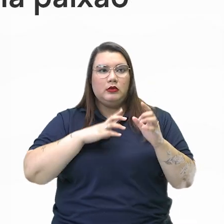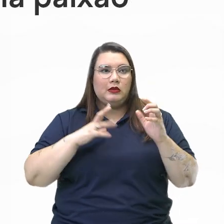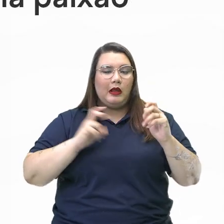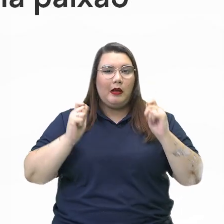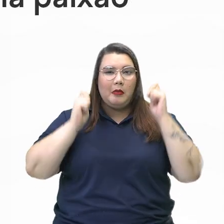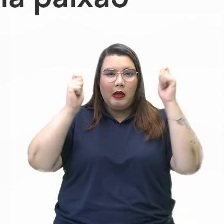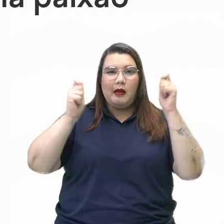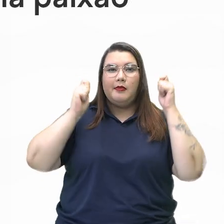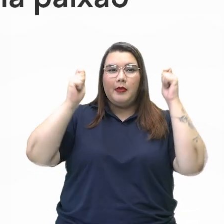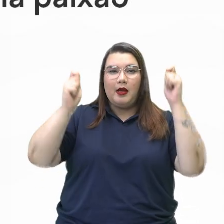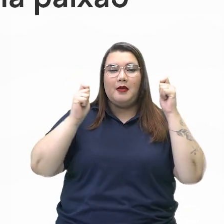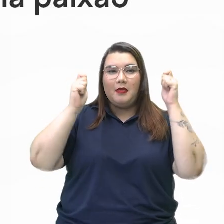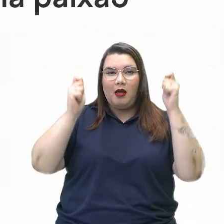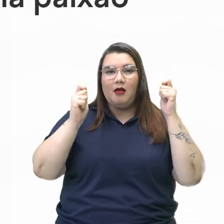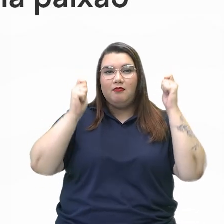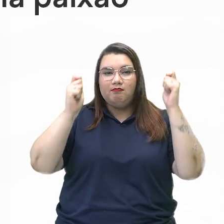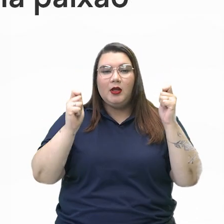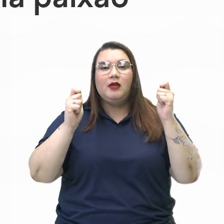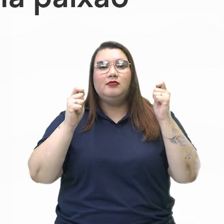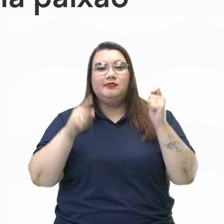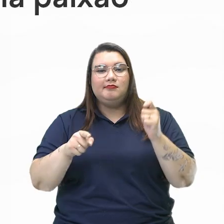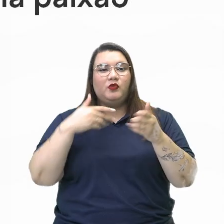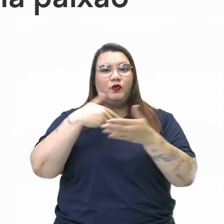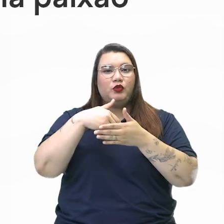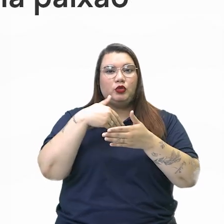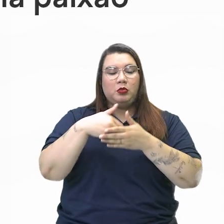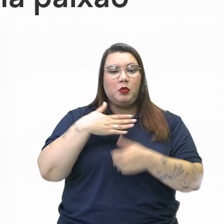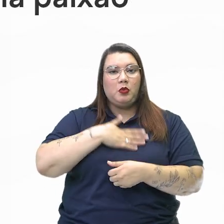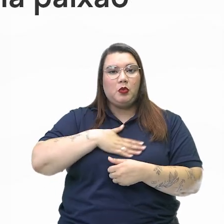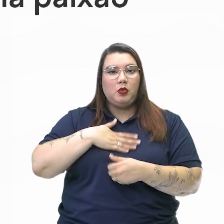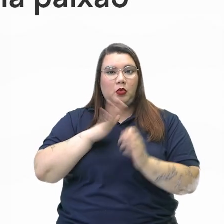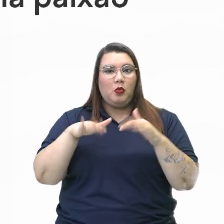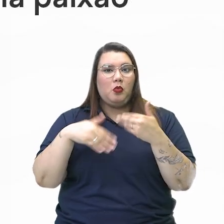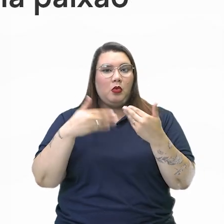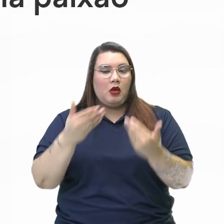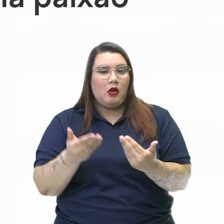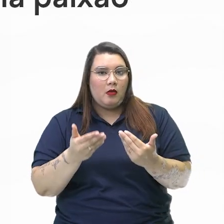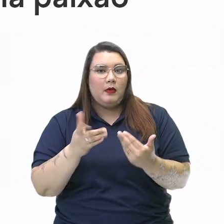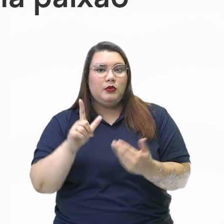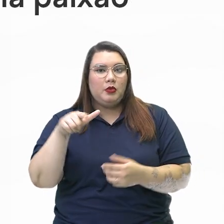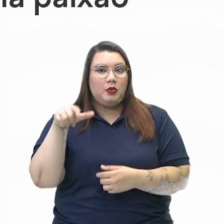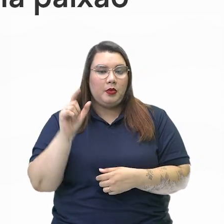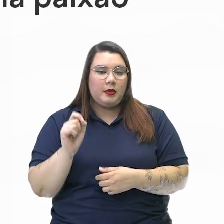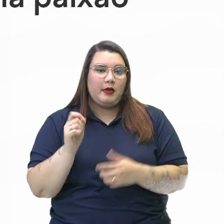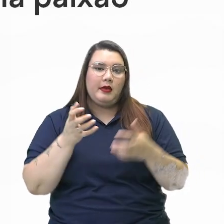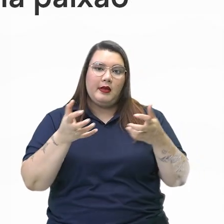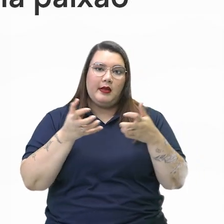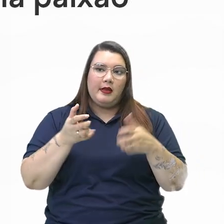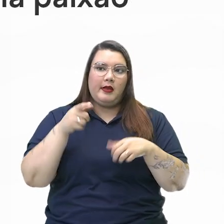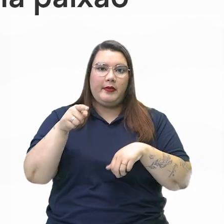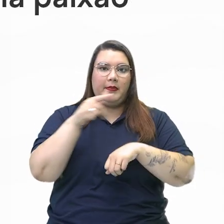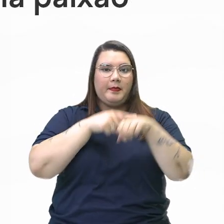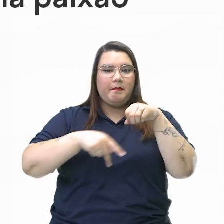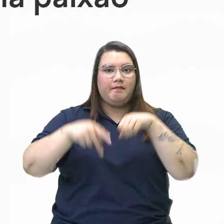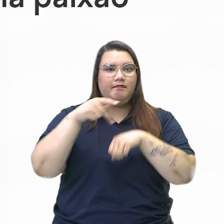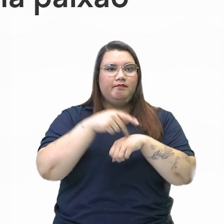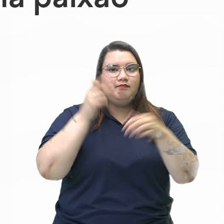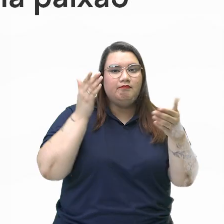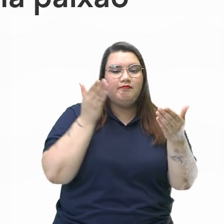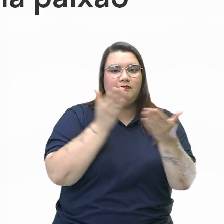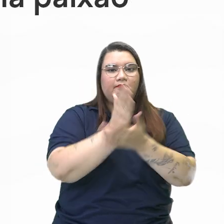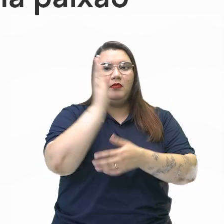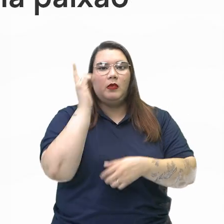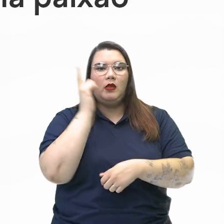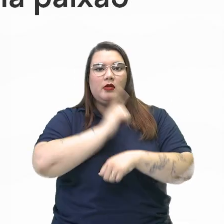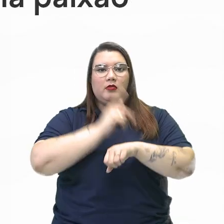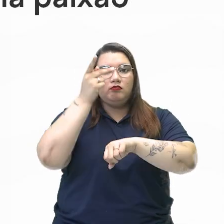manifestar essa vontade, né, de estar ali torcendo, de querer, obviamente, que o seu país, que a sua seleção ganhe,